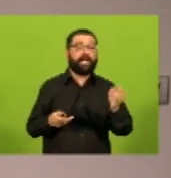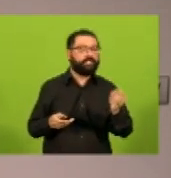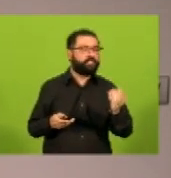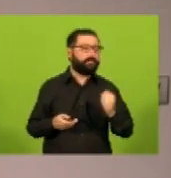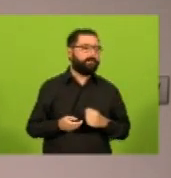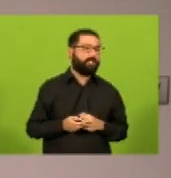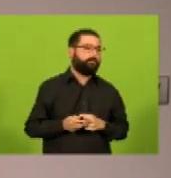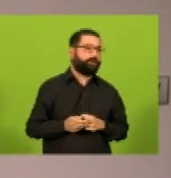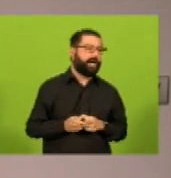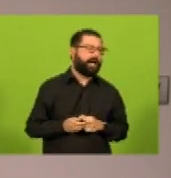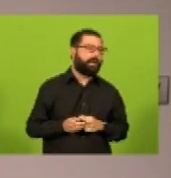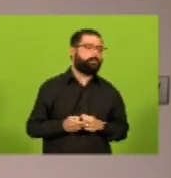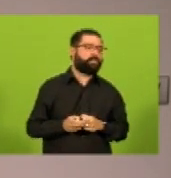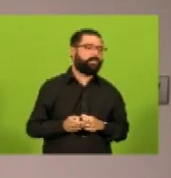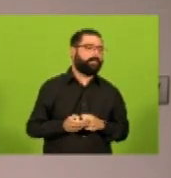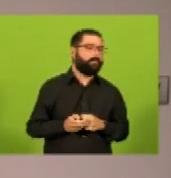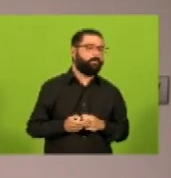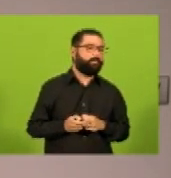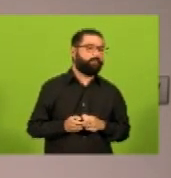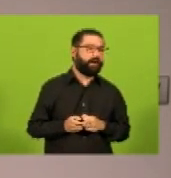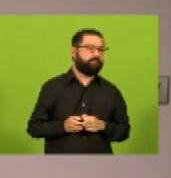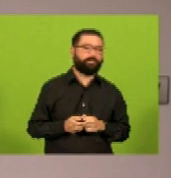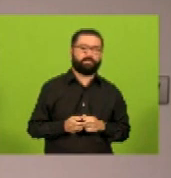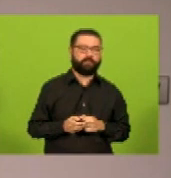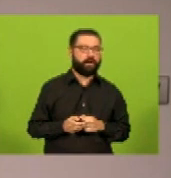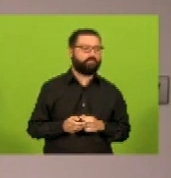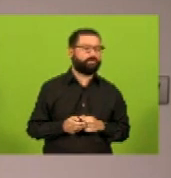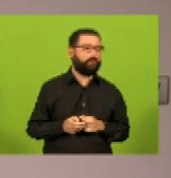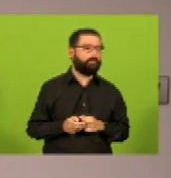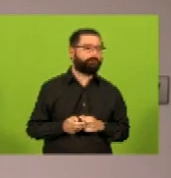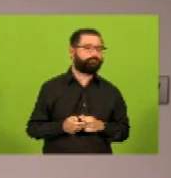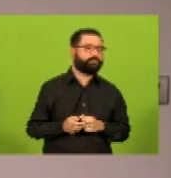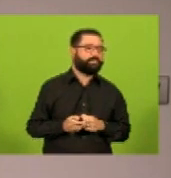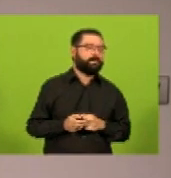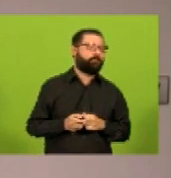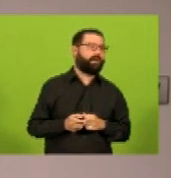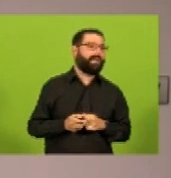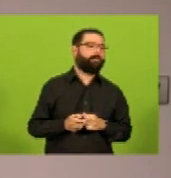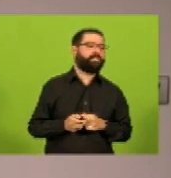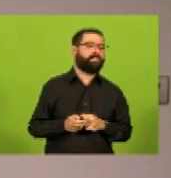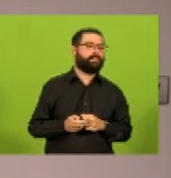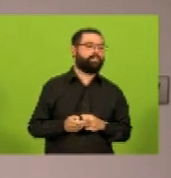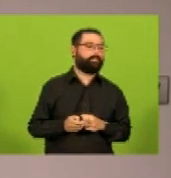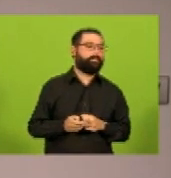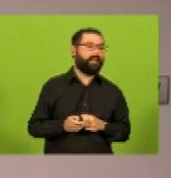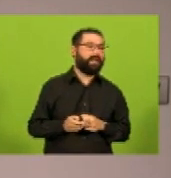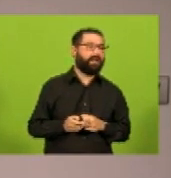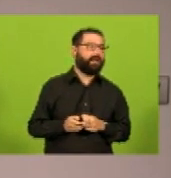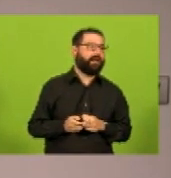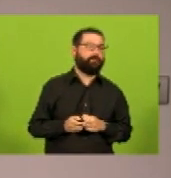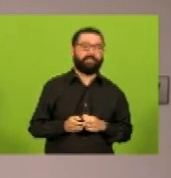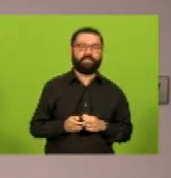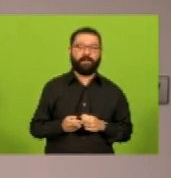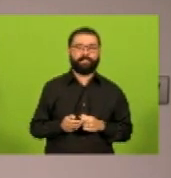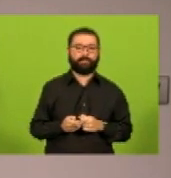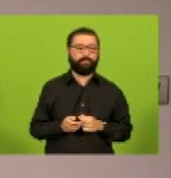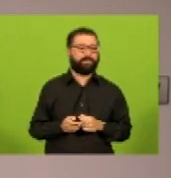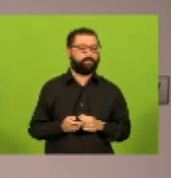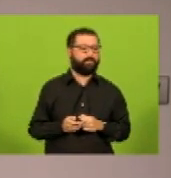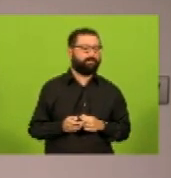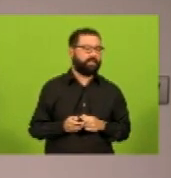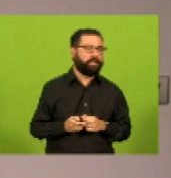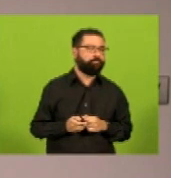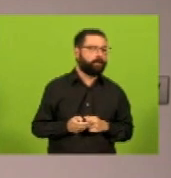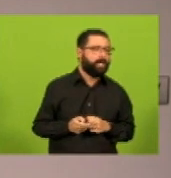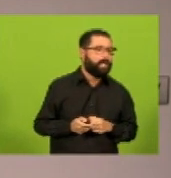é excelente para herbicidas incorporados ao solo, para herbicidas pré-emergentes, como